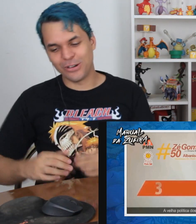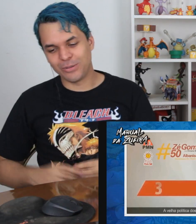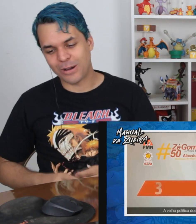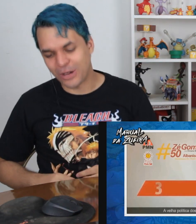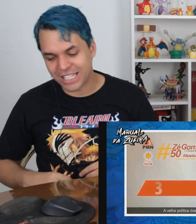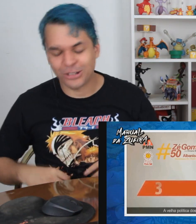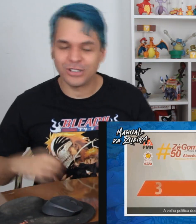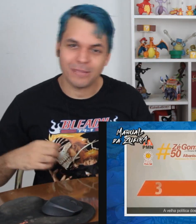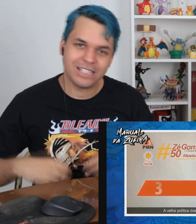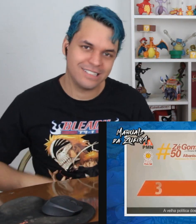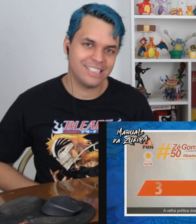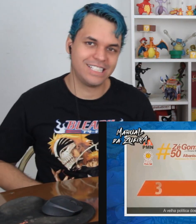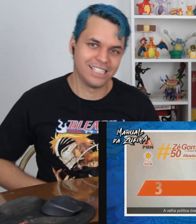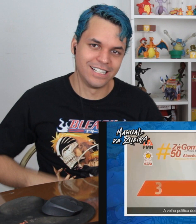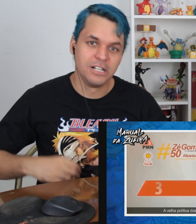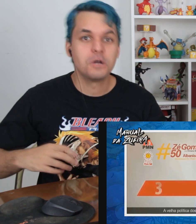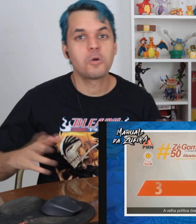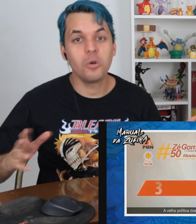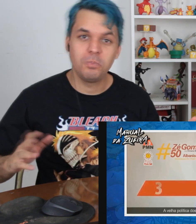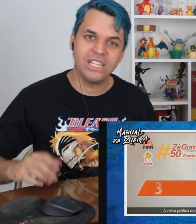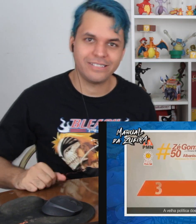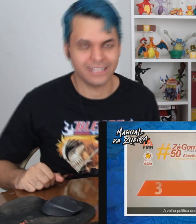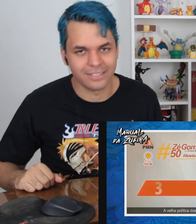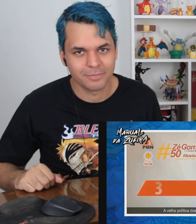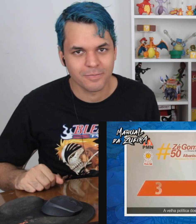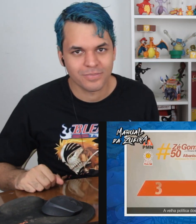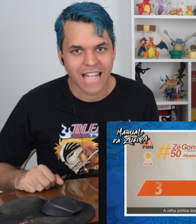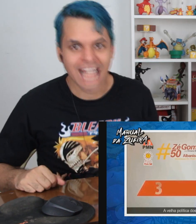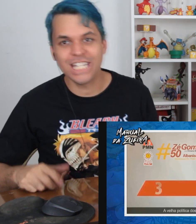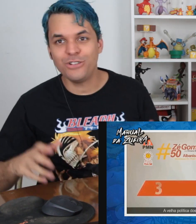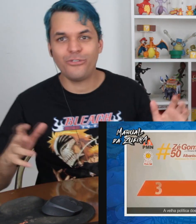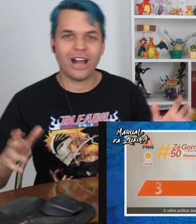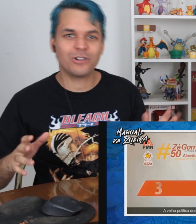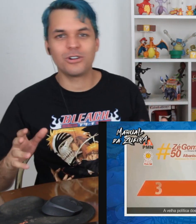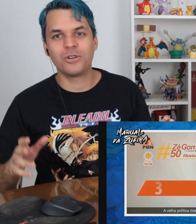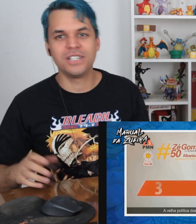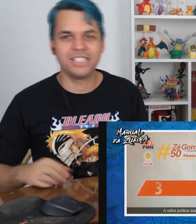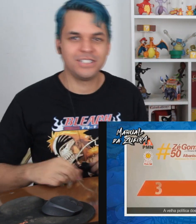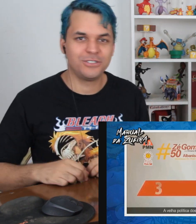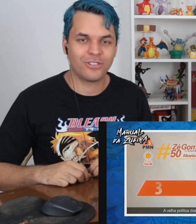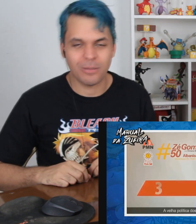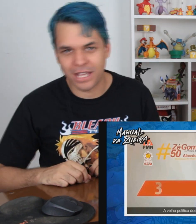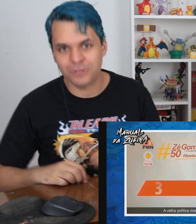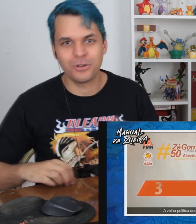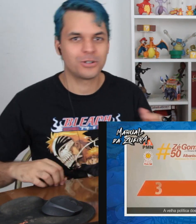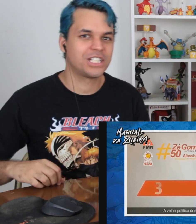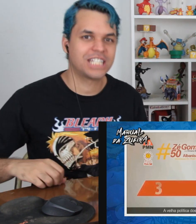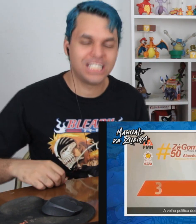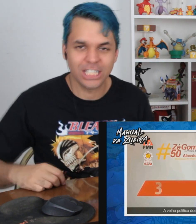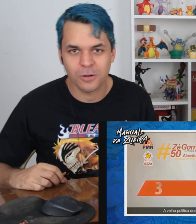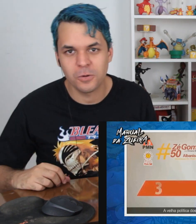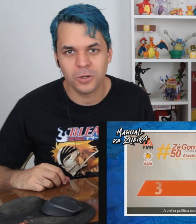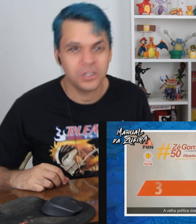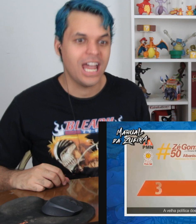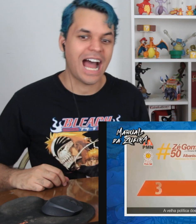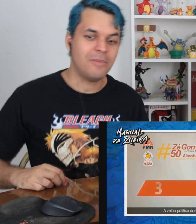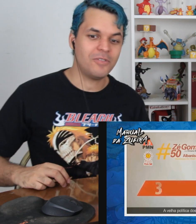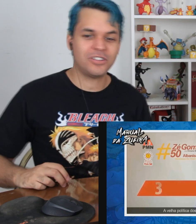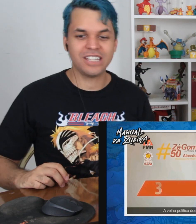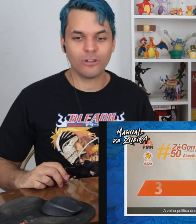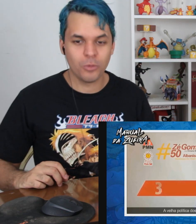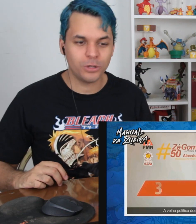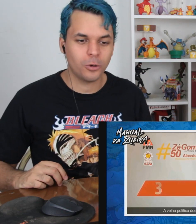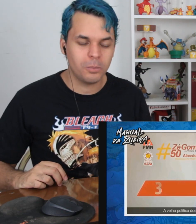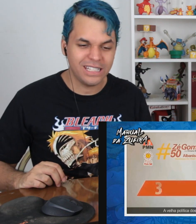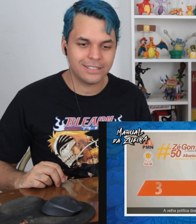Gente, aí uma coisa que eu não sabia que existia. Clubista. A gente fala alguma coisa de Flamengo, ou a gente critica algum outro. Ah,